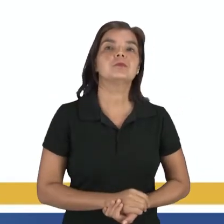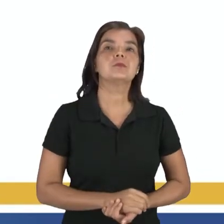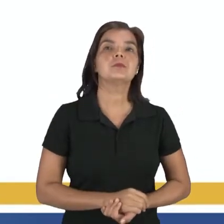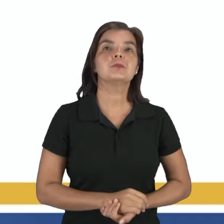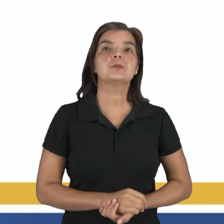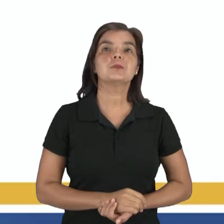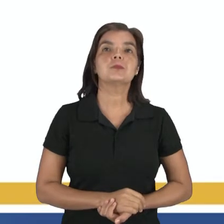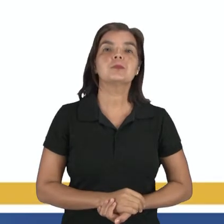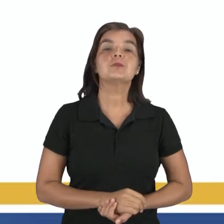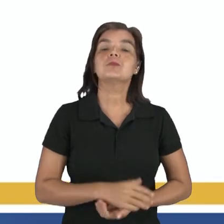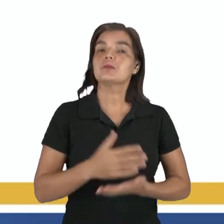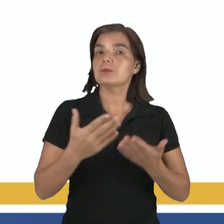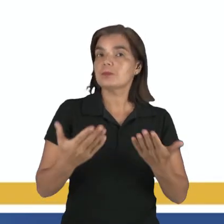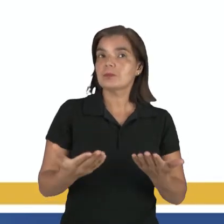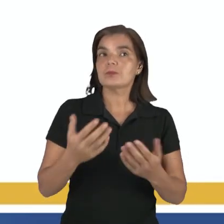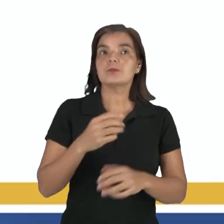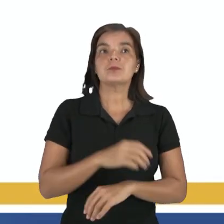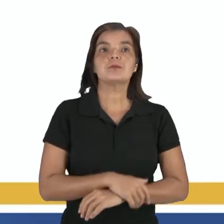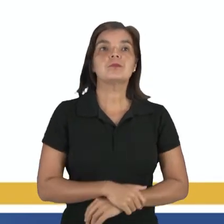Então, quando